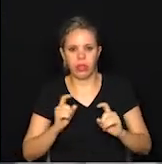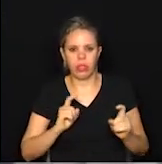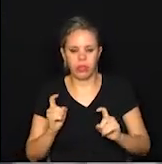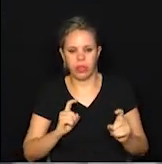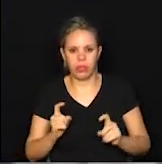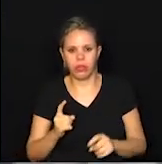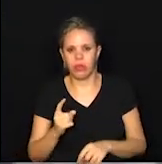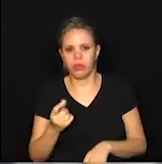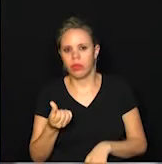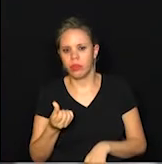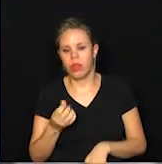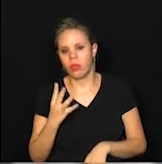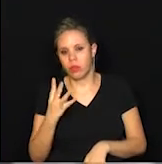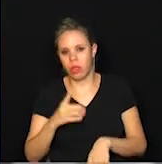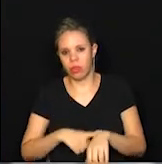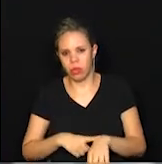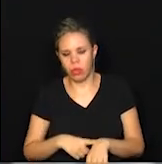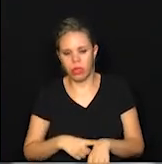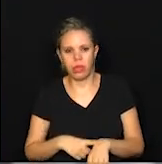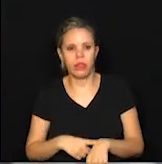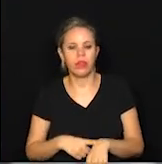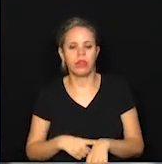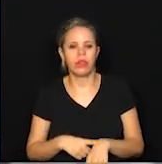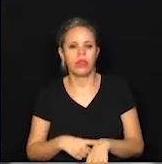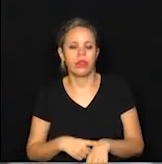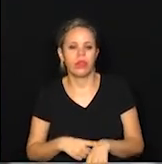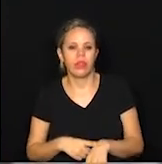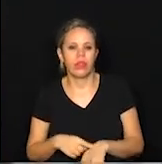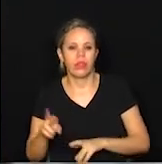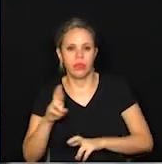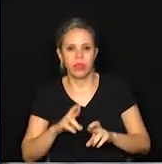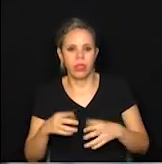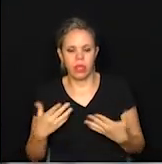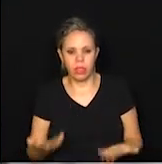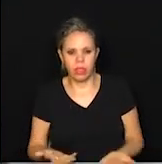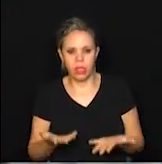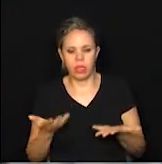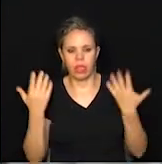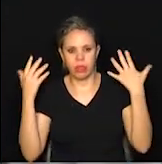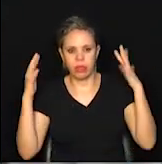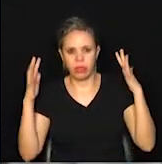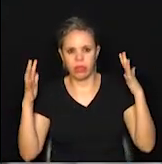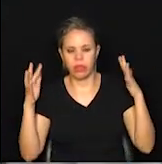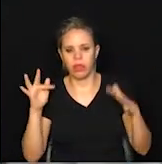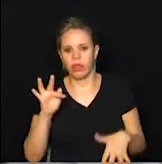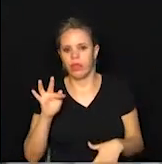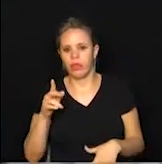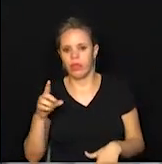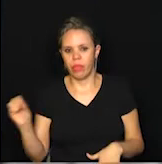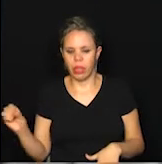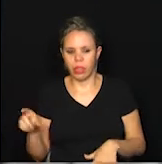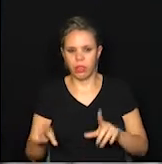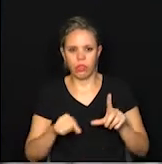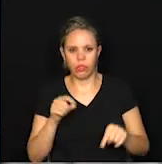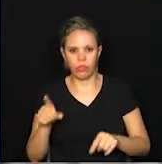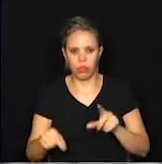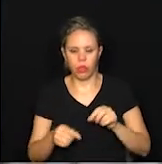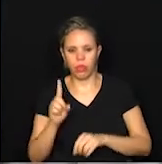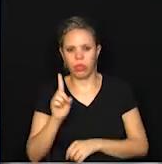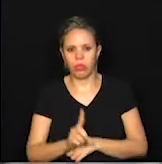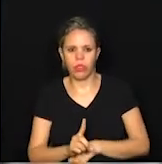às 16 horas, uma suspensão provisória, então vamos analisar. Quero parabenizar o Fernando pela escolha do